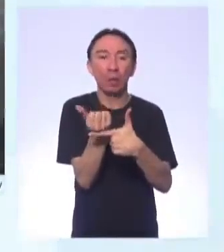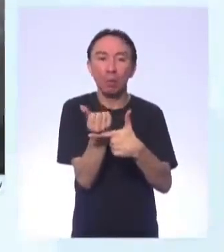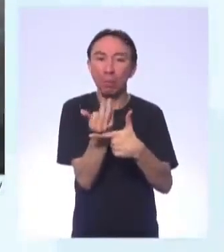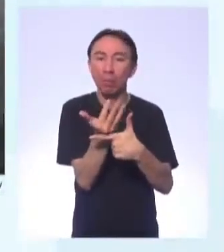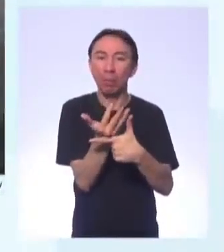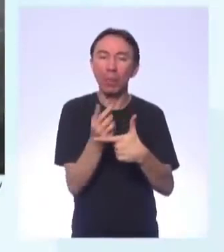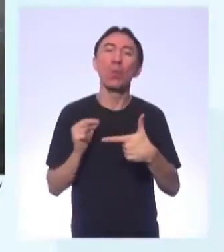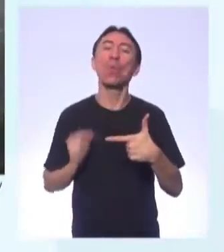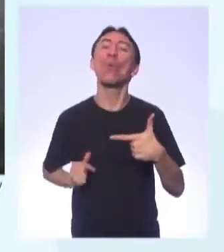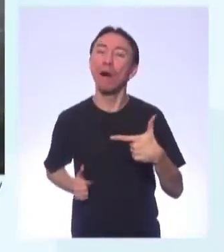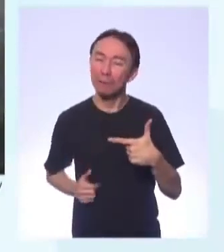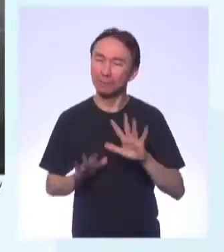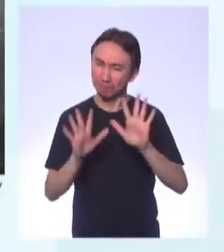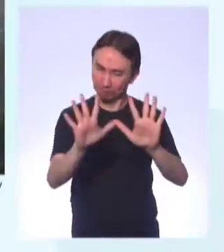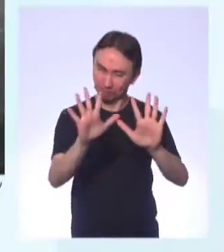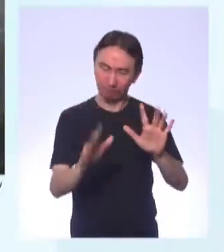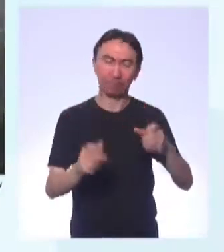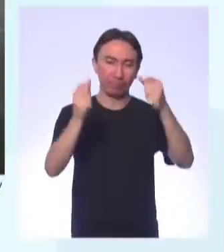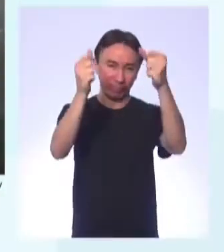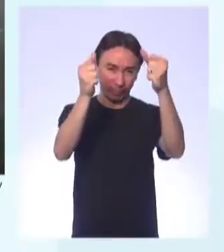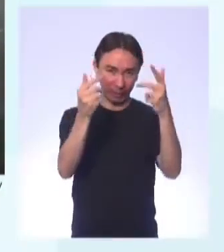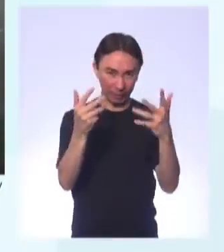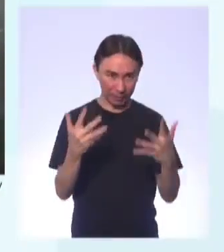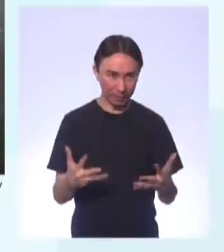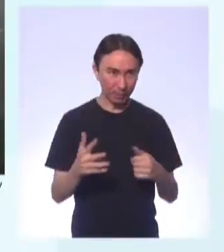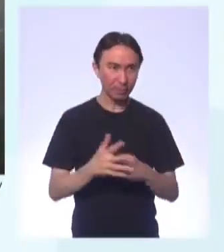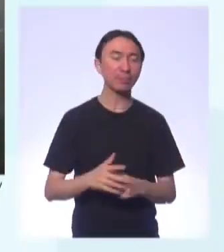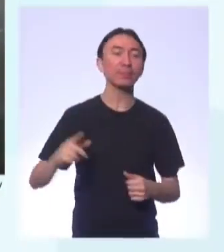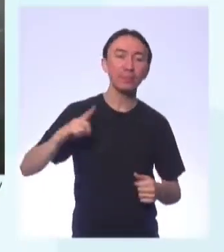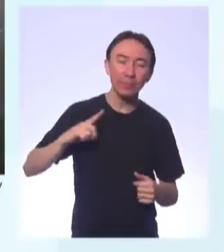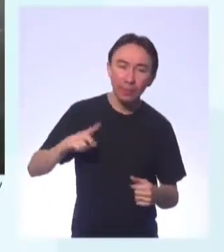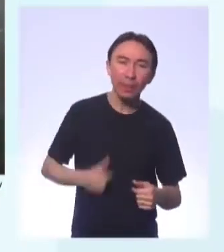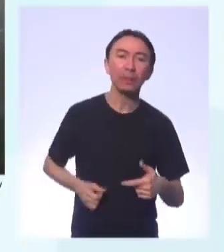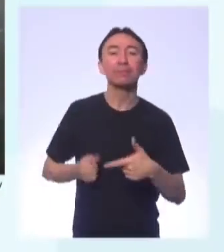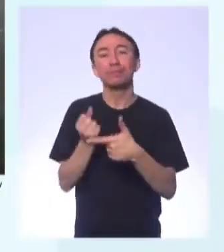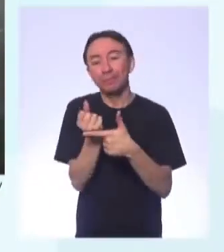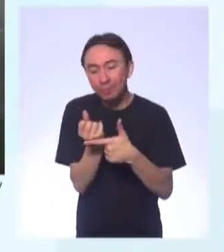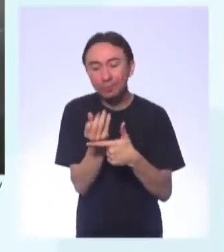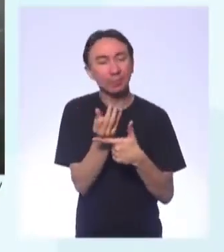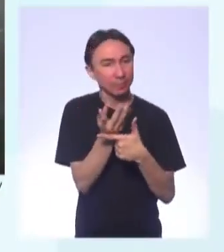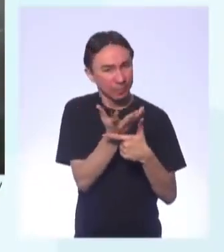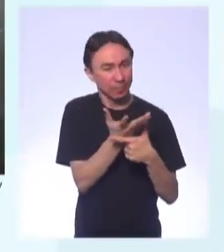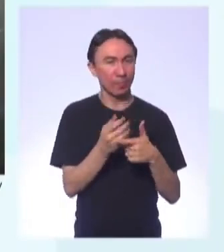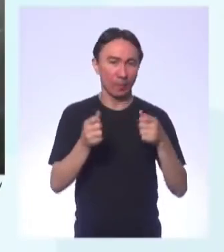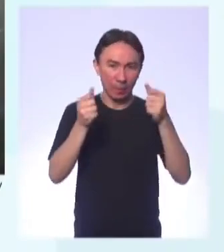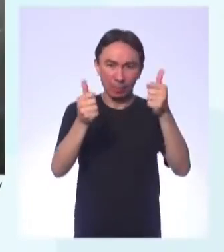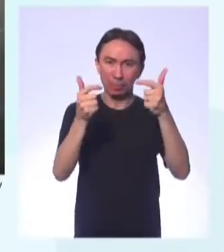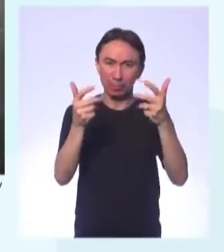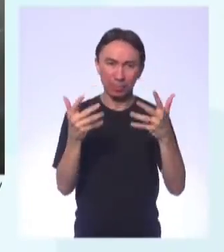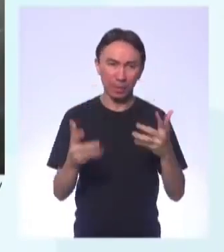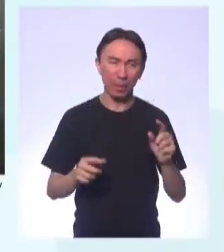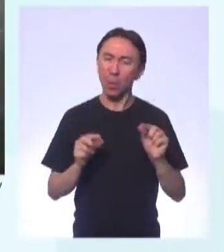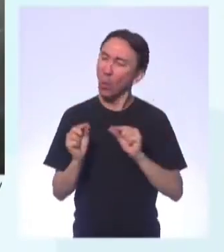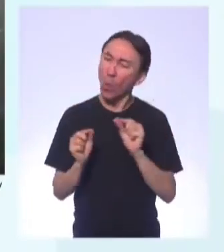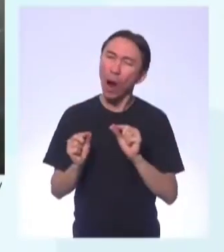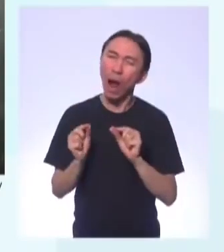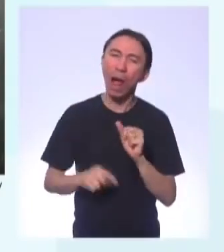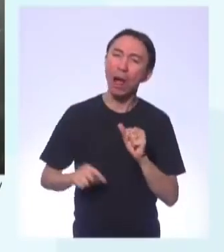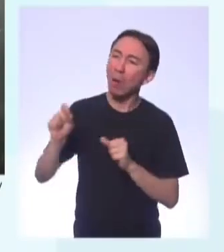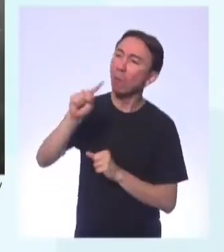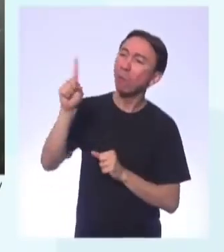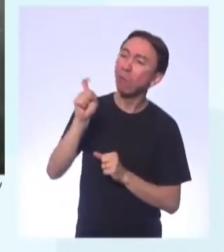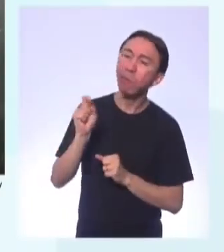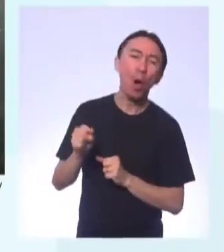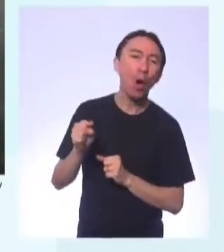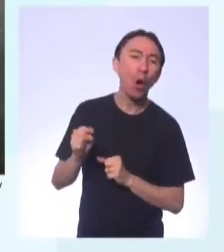que é o seguinte então eu vou ali trabalhar a questão da linguagem algébrica nós vamos falar aí que quem corre então o que que é